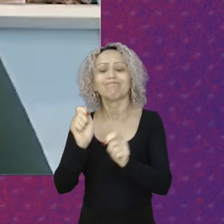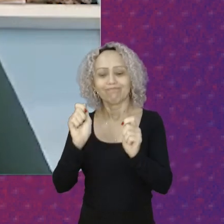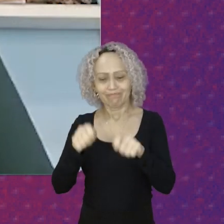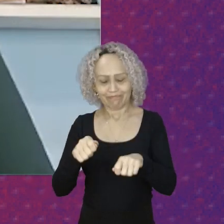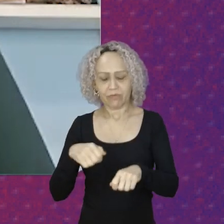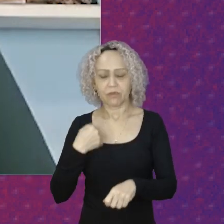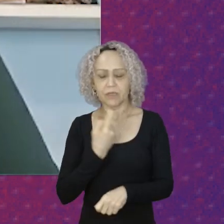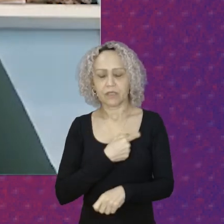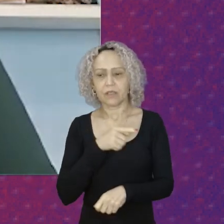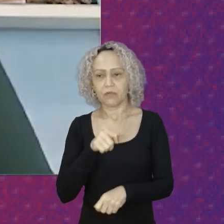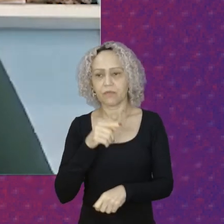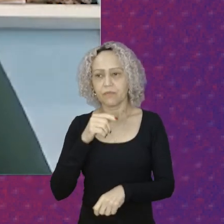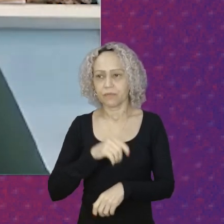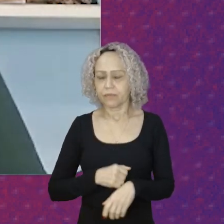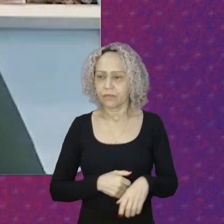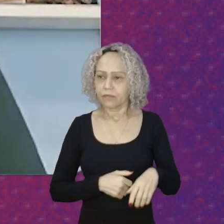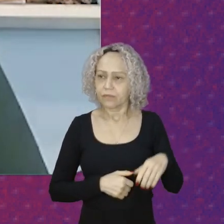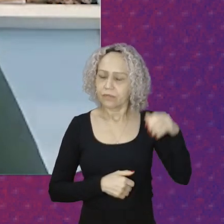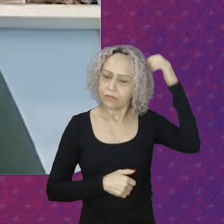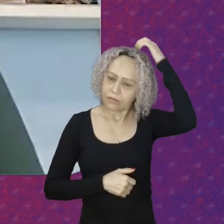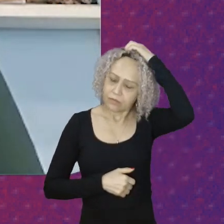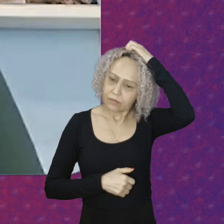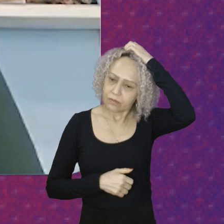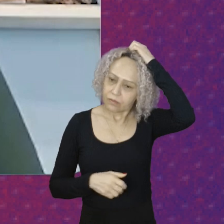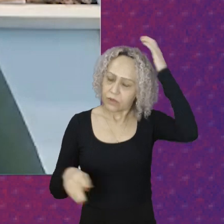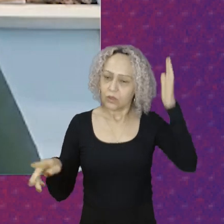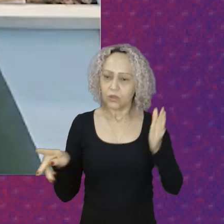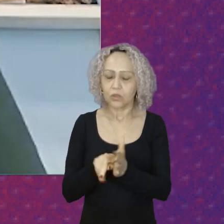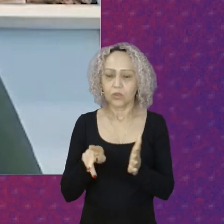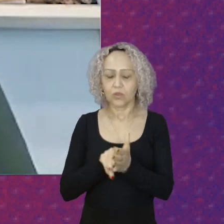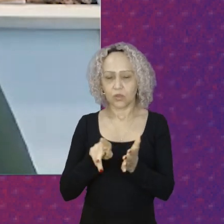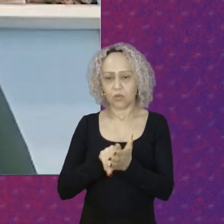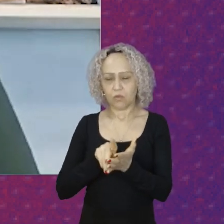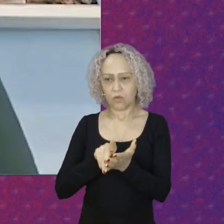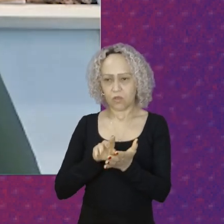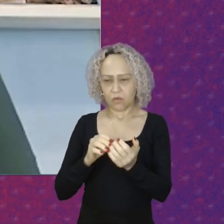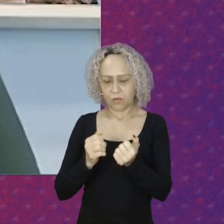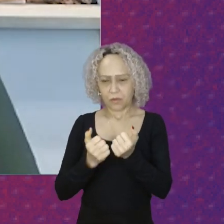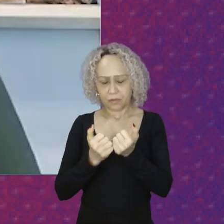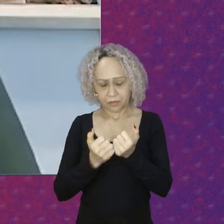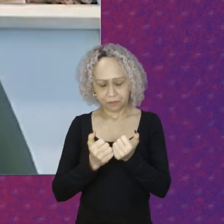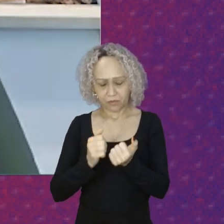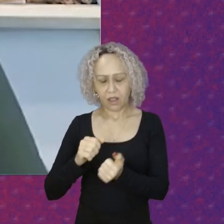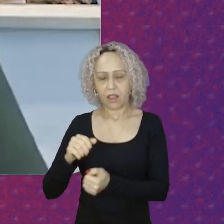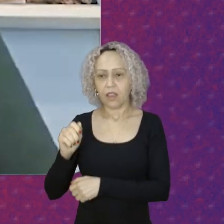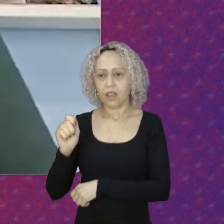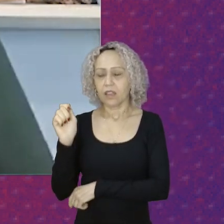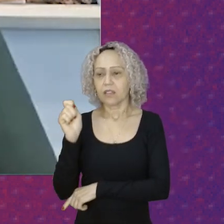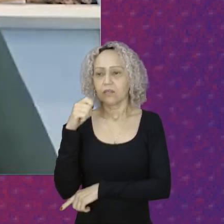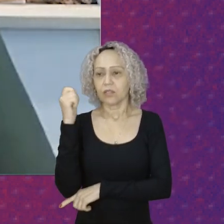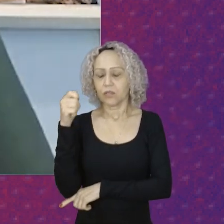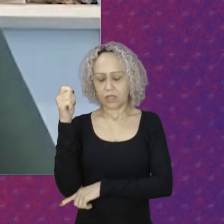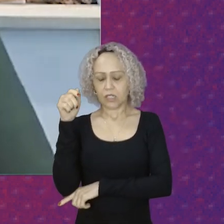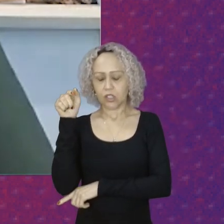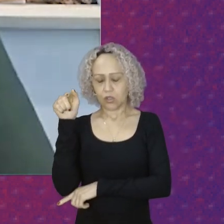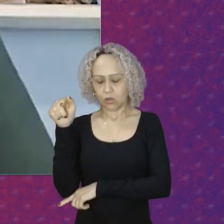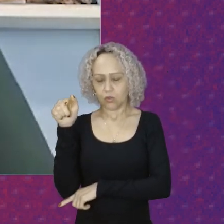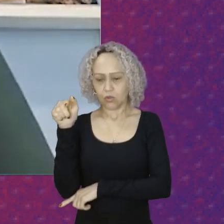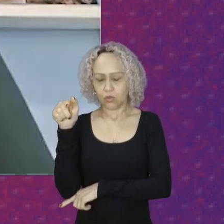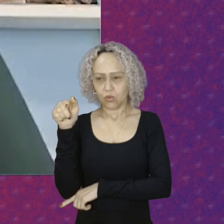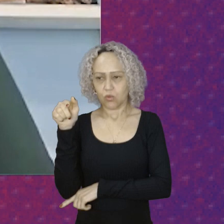Eu sou da executiva municipal do PT de Gravataí, uma cidade do Rio Grande do Sul.